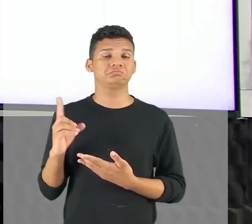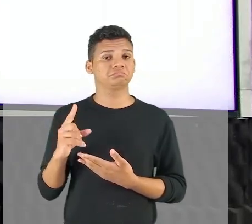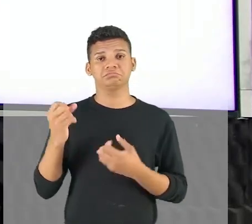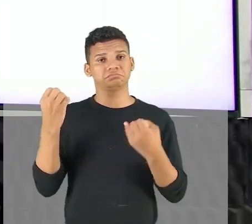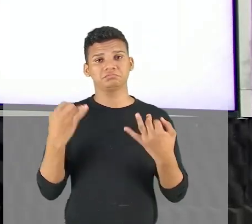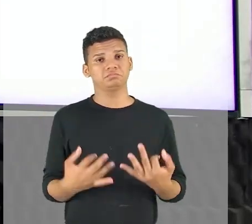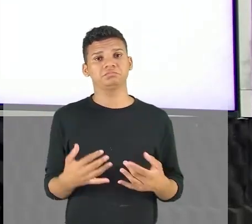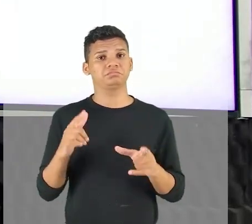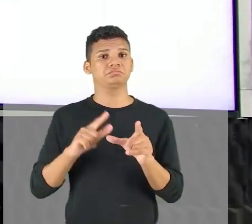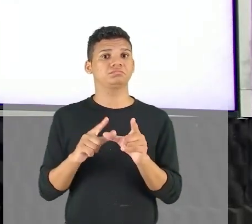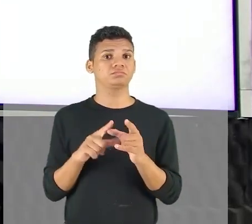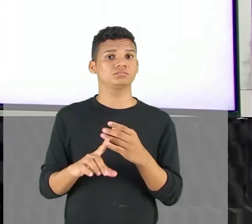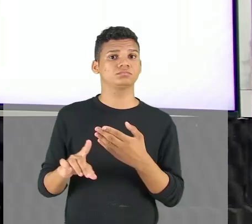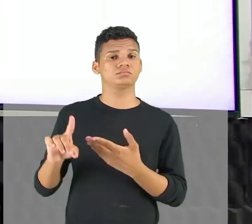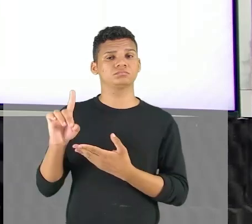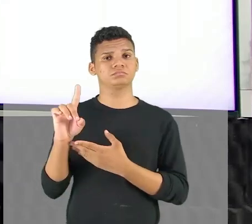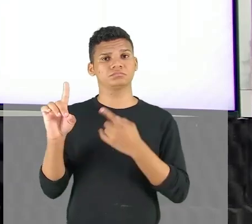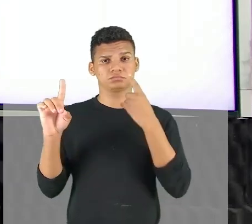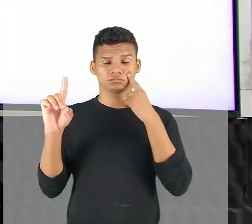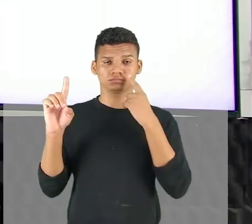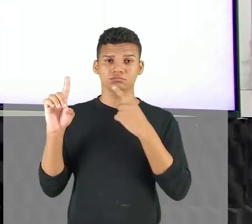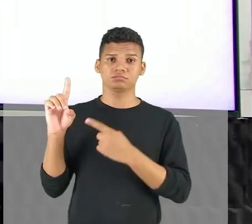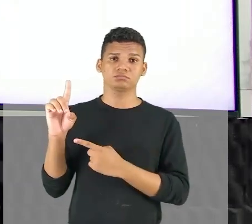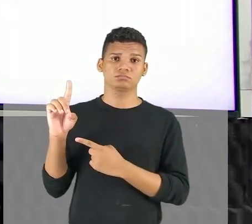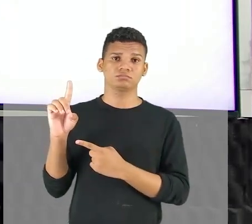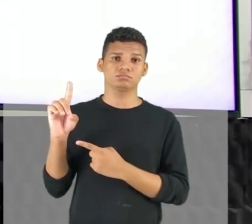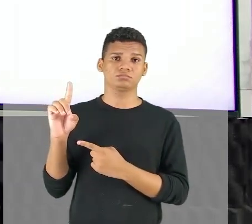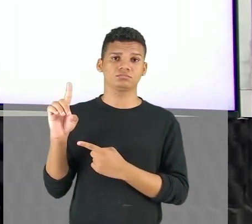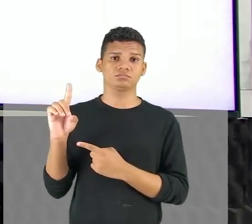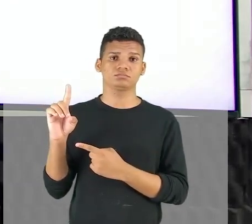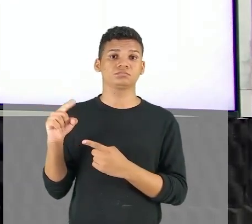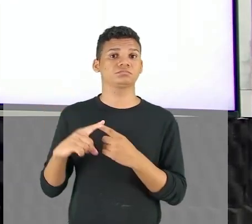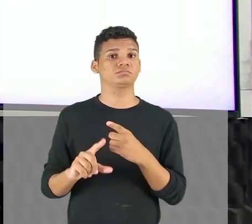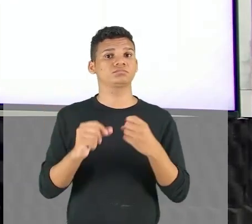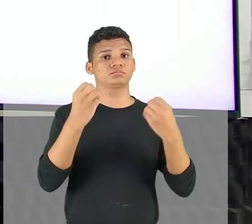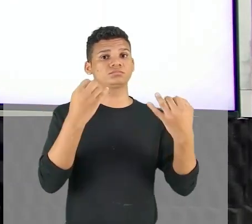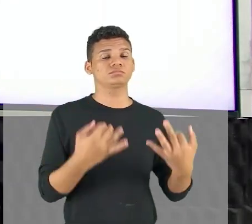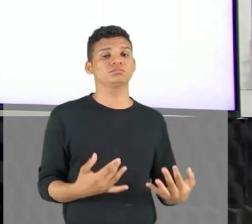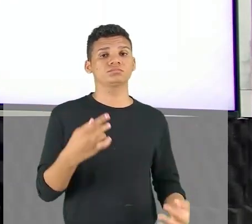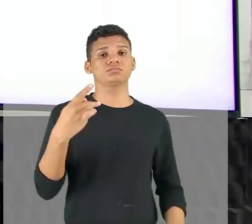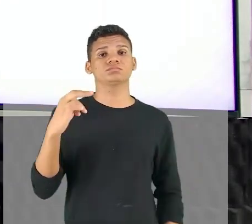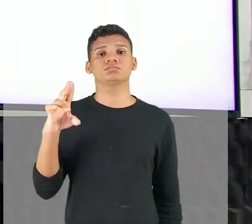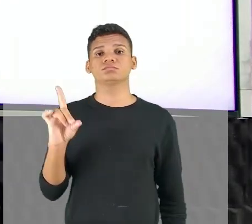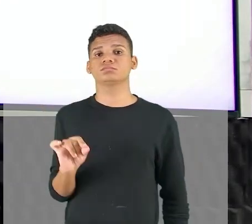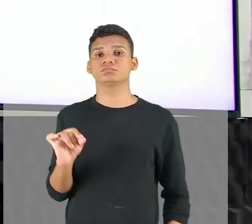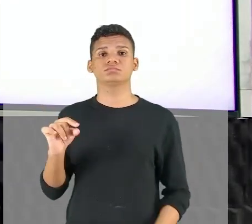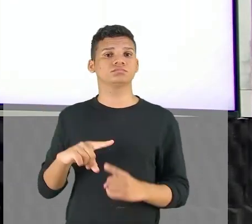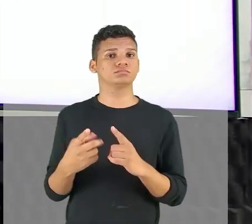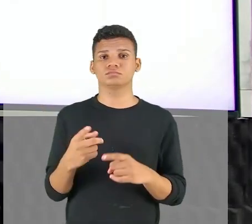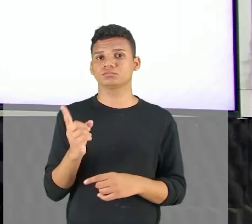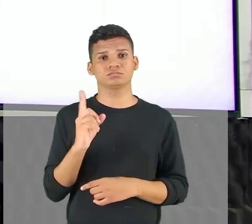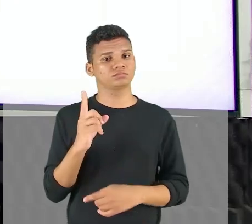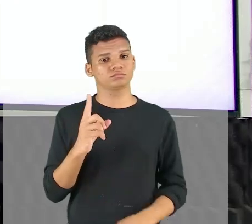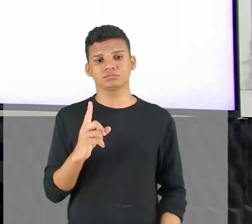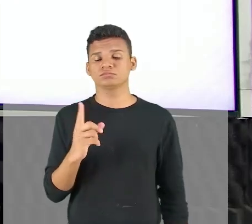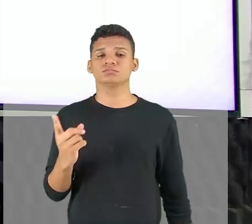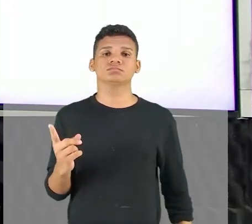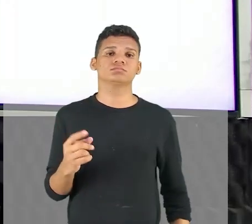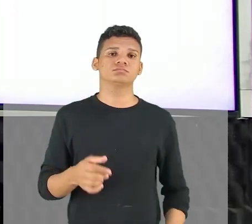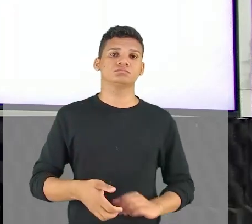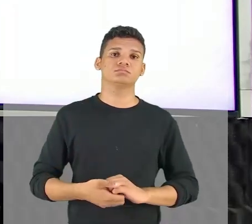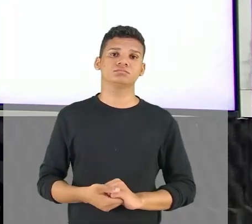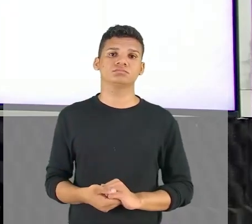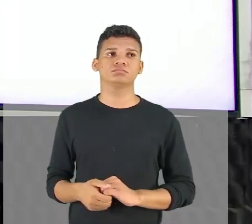utilitarismo. Pós-modernista, na discussão da fluidez das relações, quem fala disso é o filósofo Bauman, e não Tolstói. Mas, olha